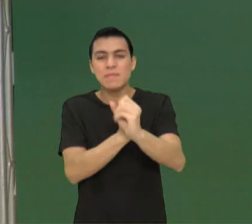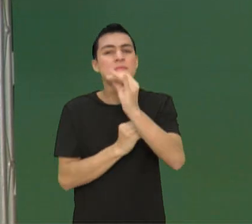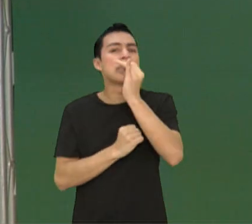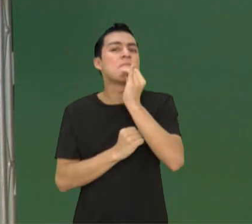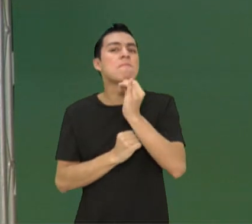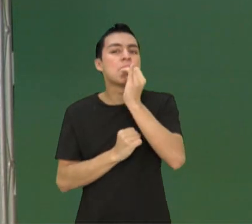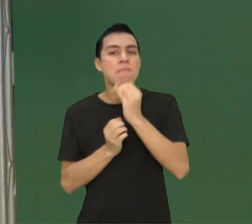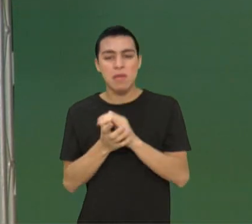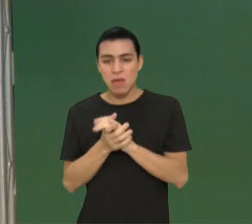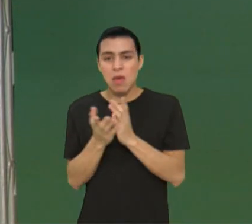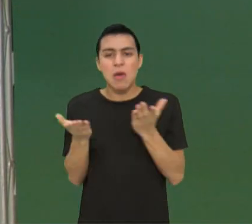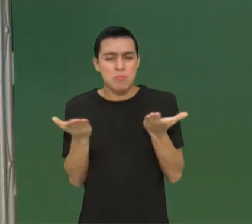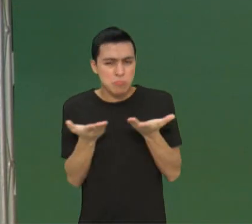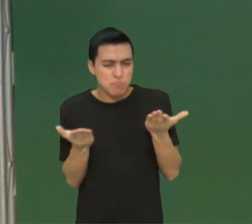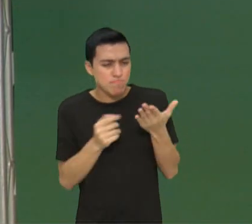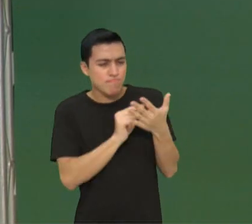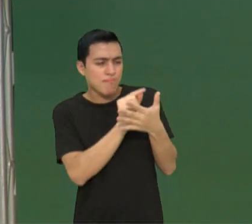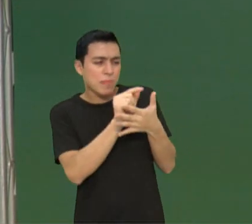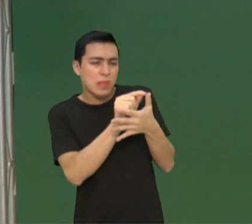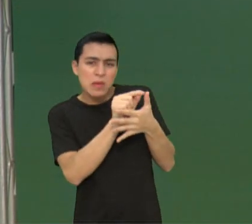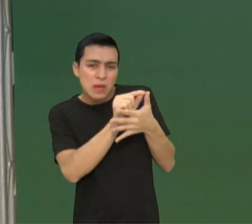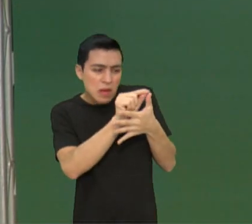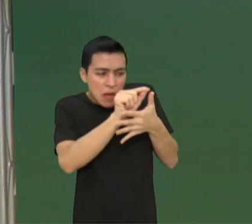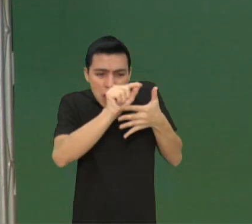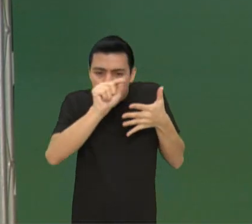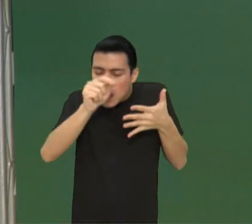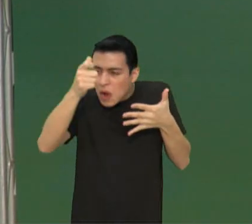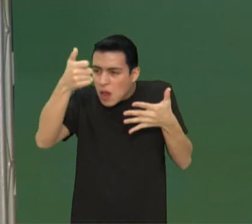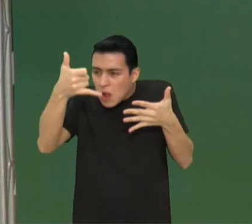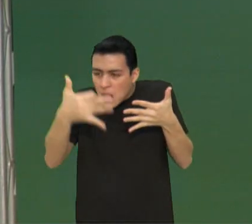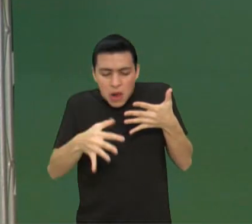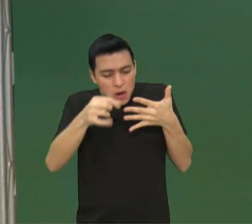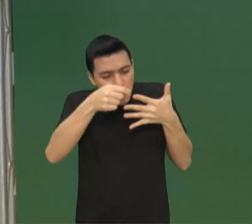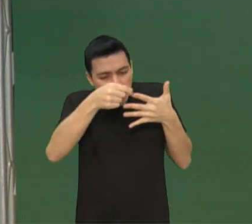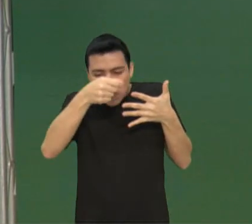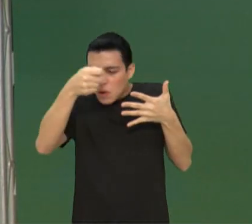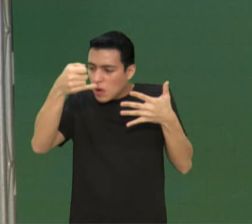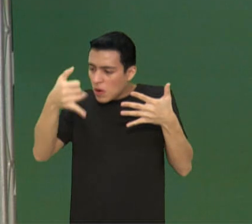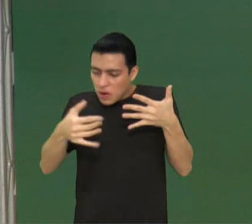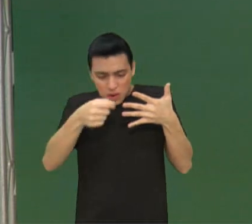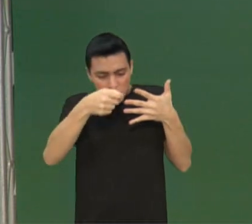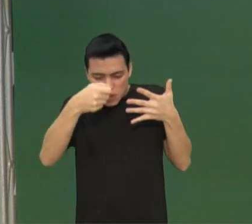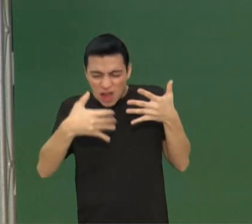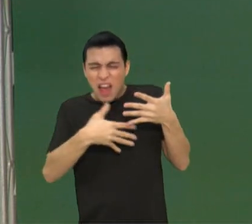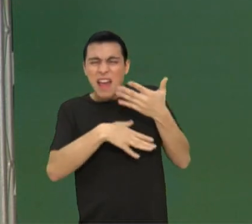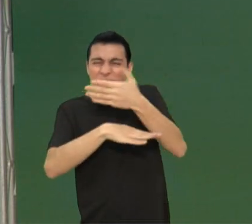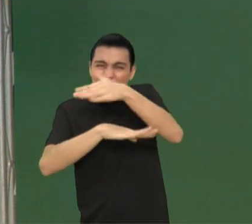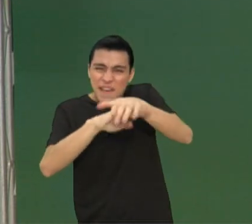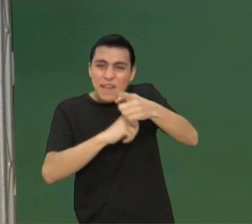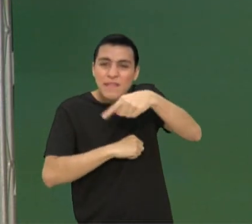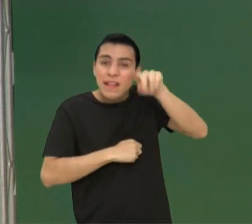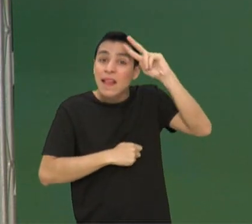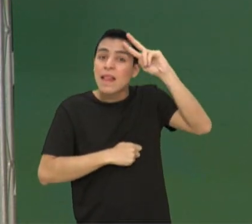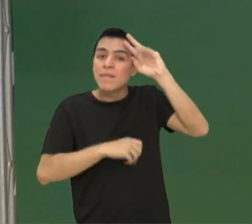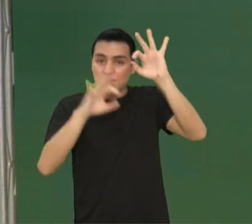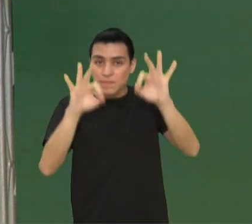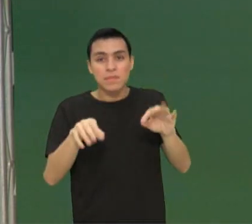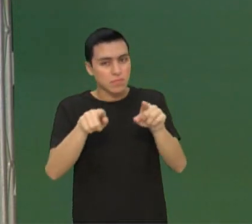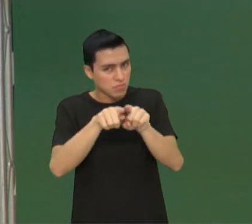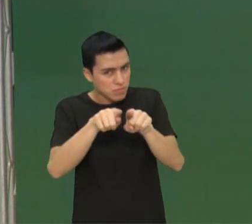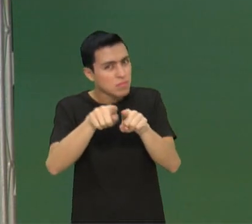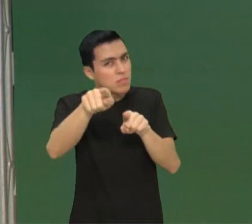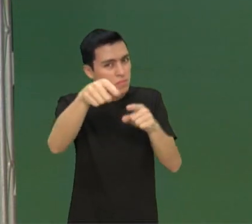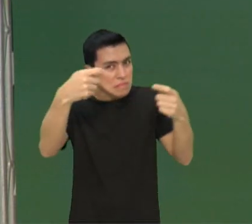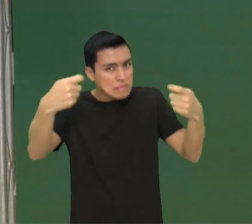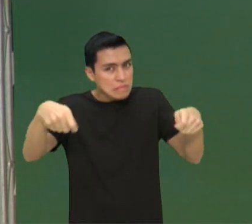trazer mais alguns pontos a respeito das aulas para ajudar na lembrança. Estar com o caderno para realizar anotações,